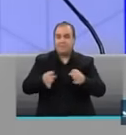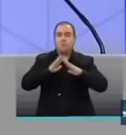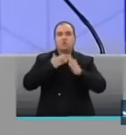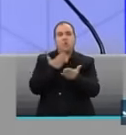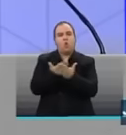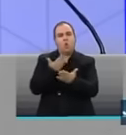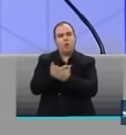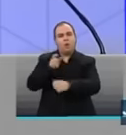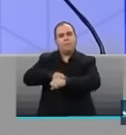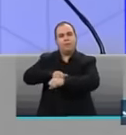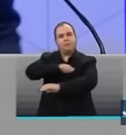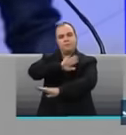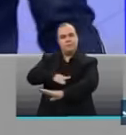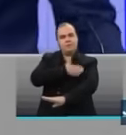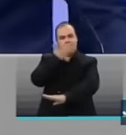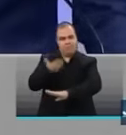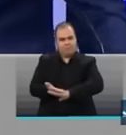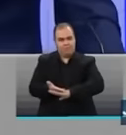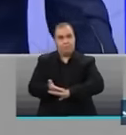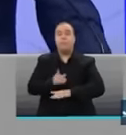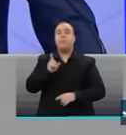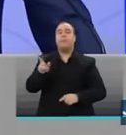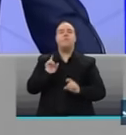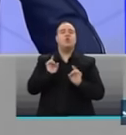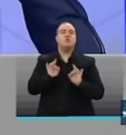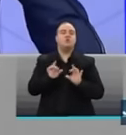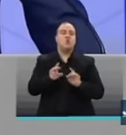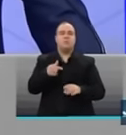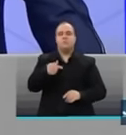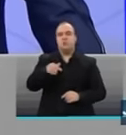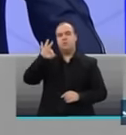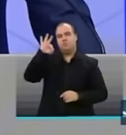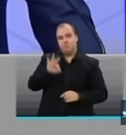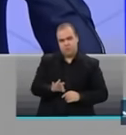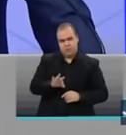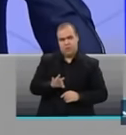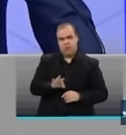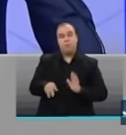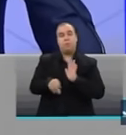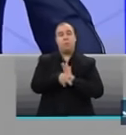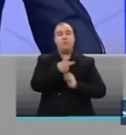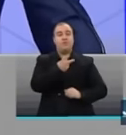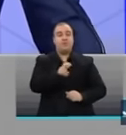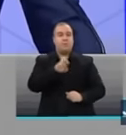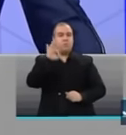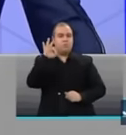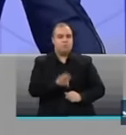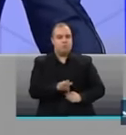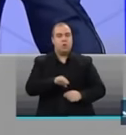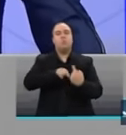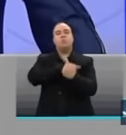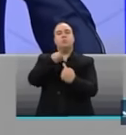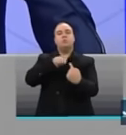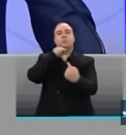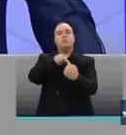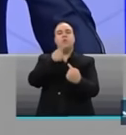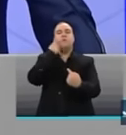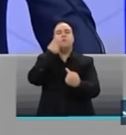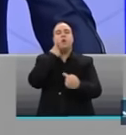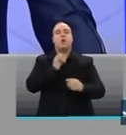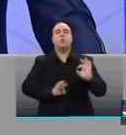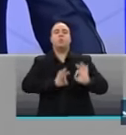integral, esse cidadão só cumpriu 7% dos 25% da meta estabelecida pelo